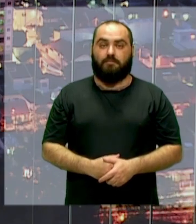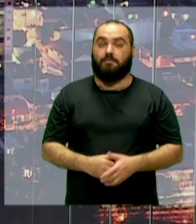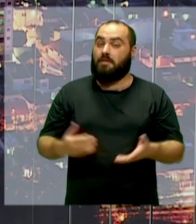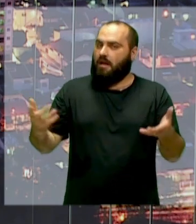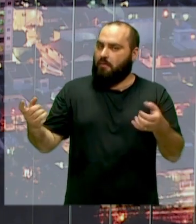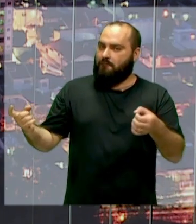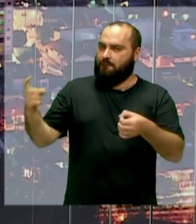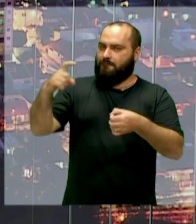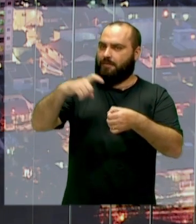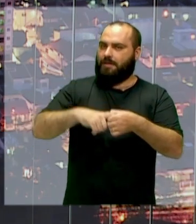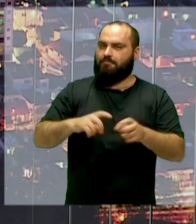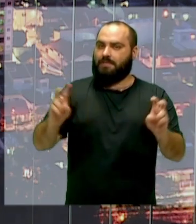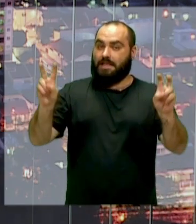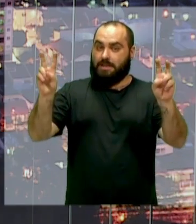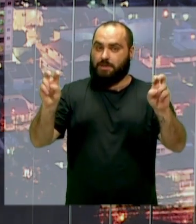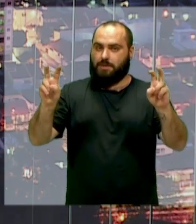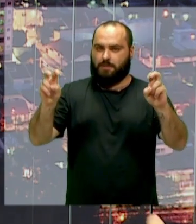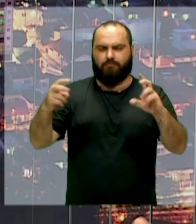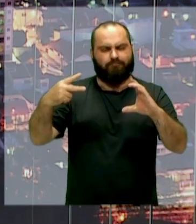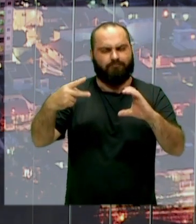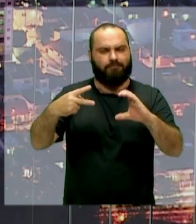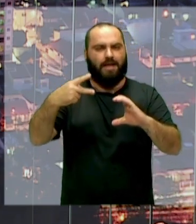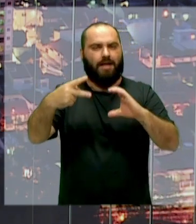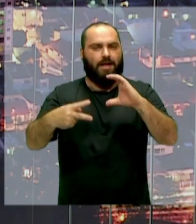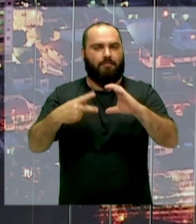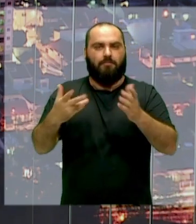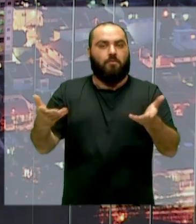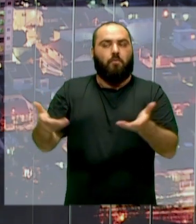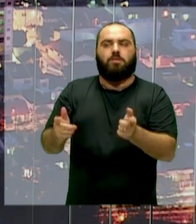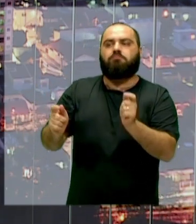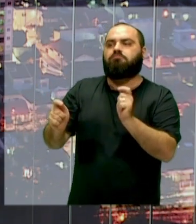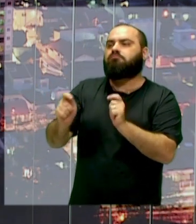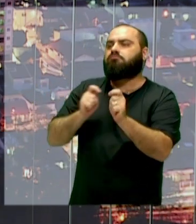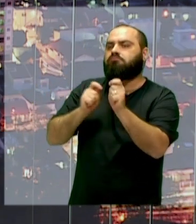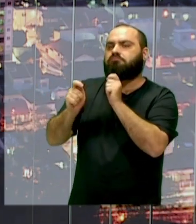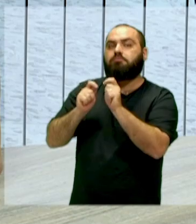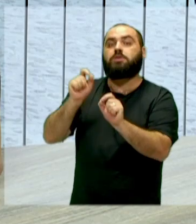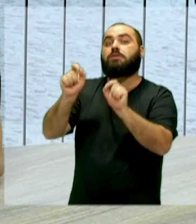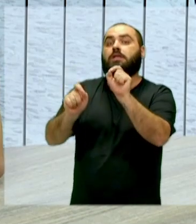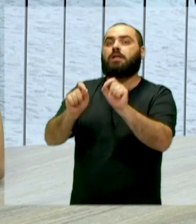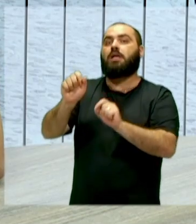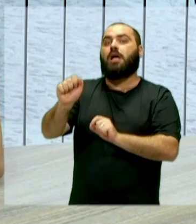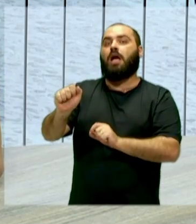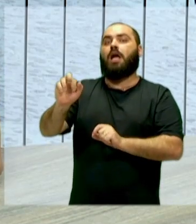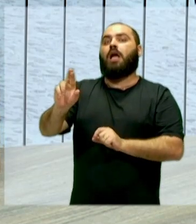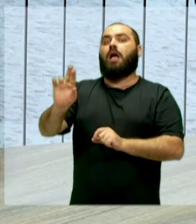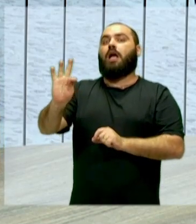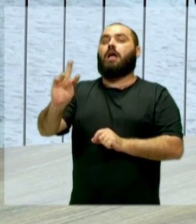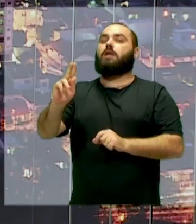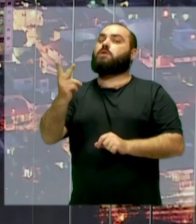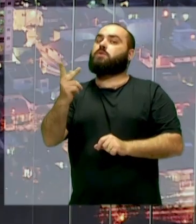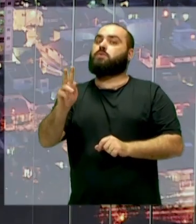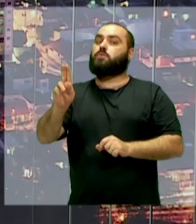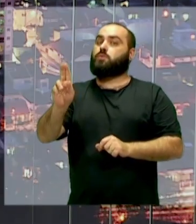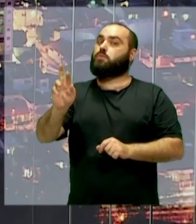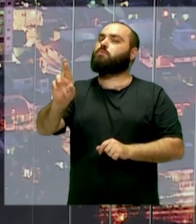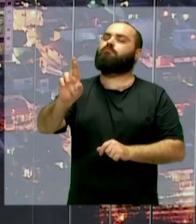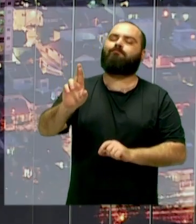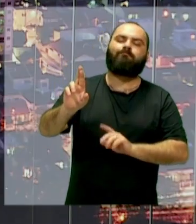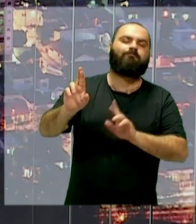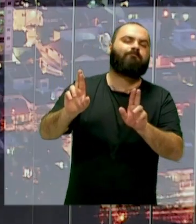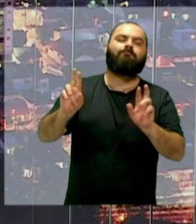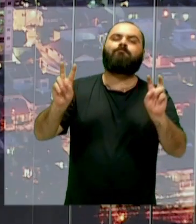voltamos aqui no Câmara aberta que hoje entrevista Artur rancate e a gente fala né